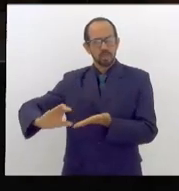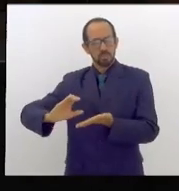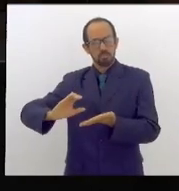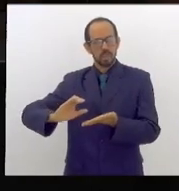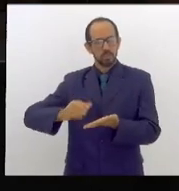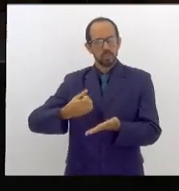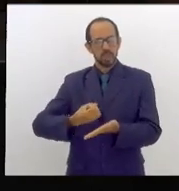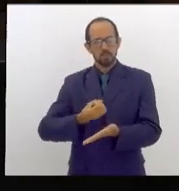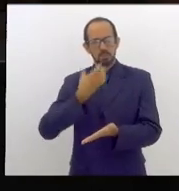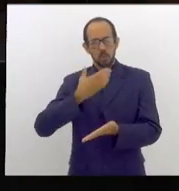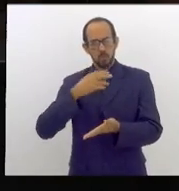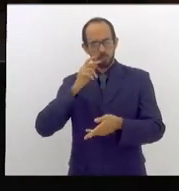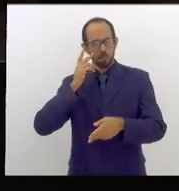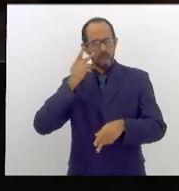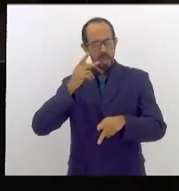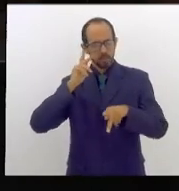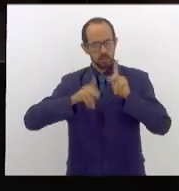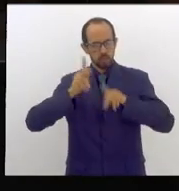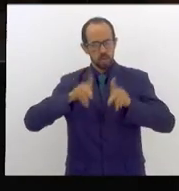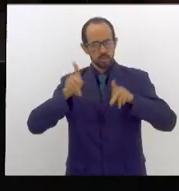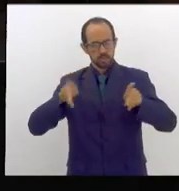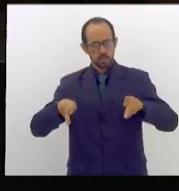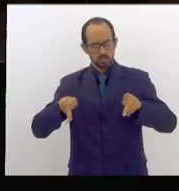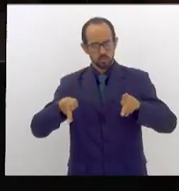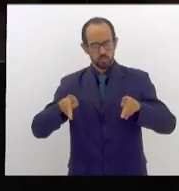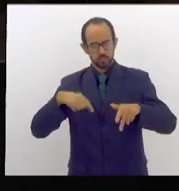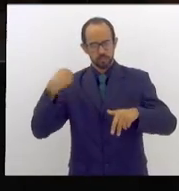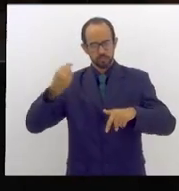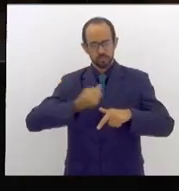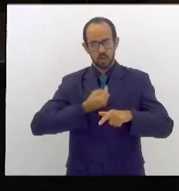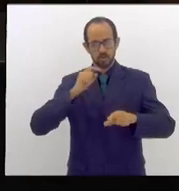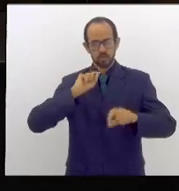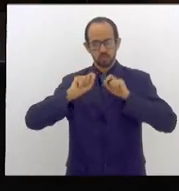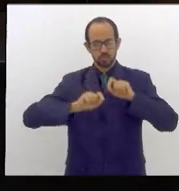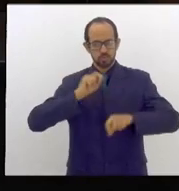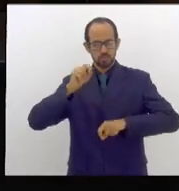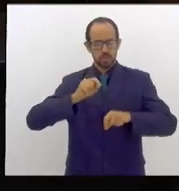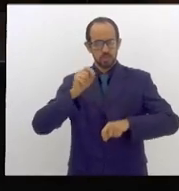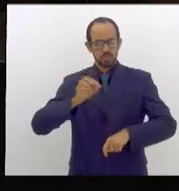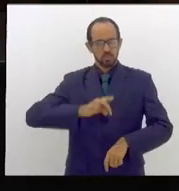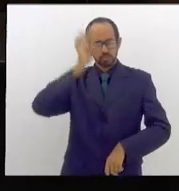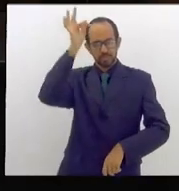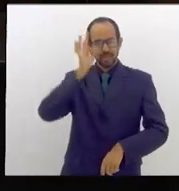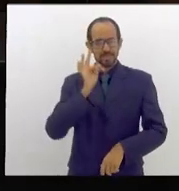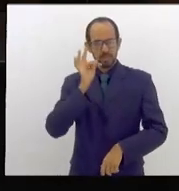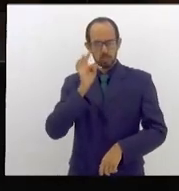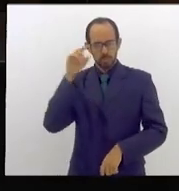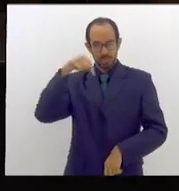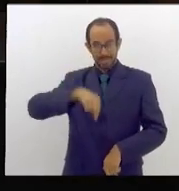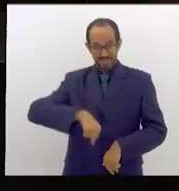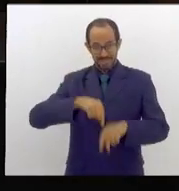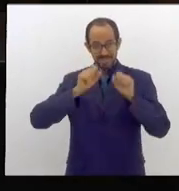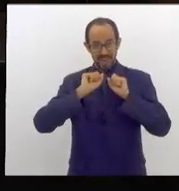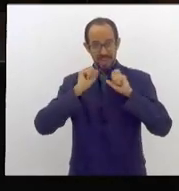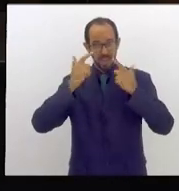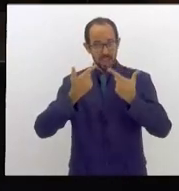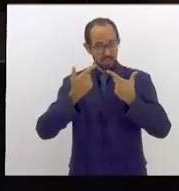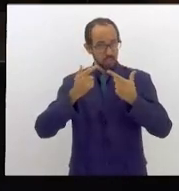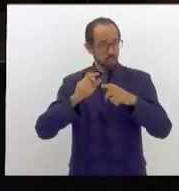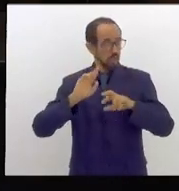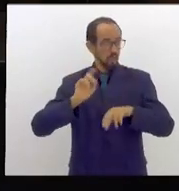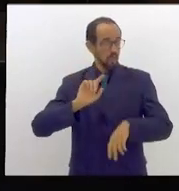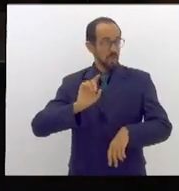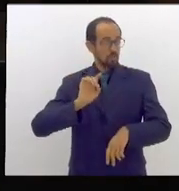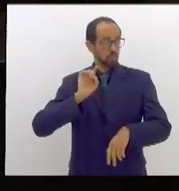para nossa população e a gente é testemunhou aqui dentro dessa casa e não só